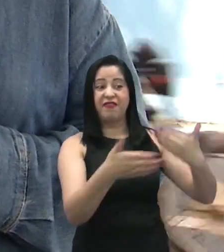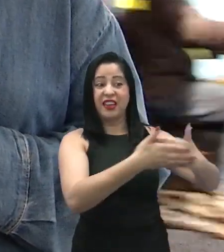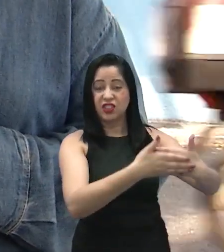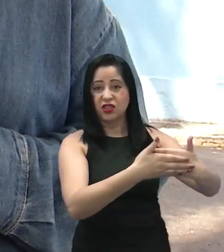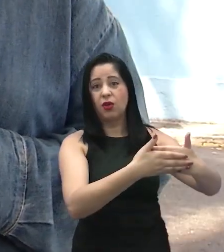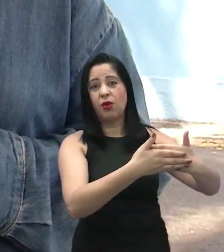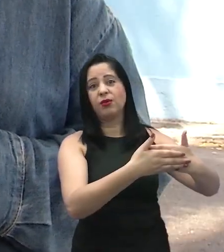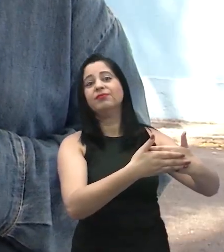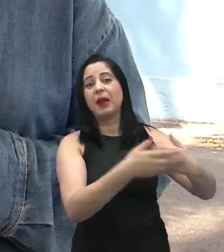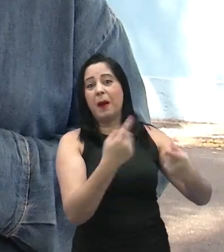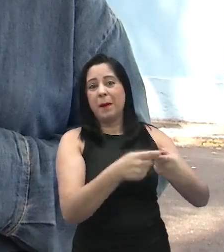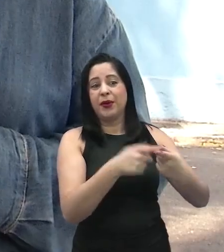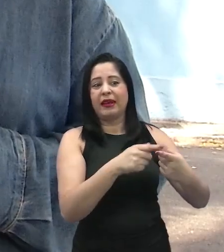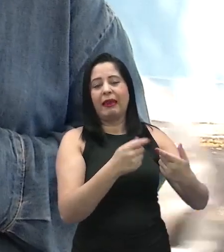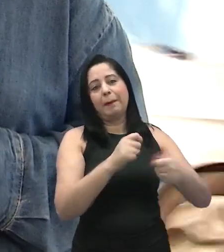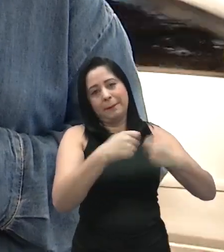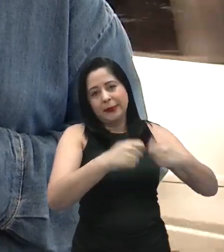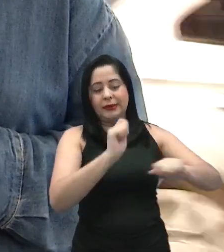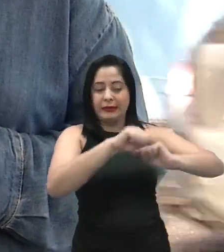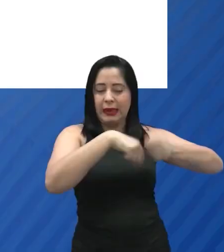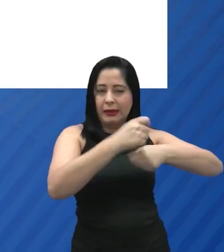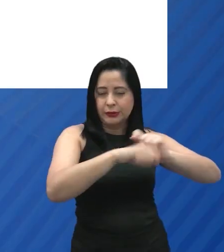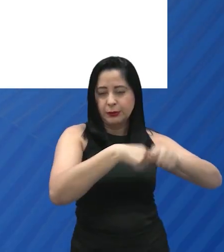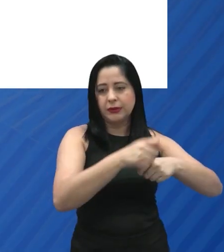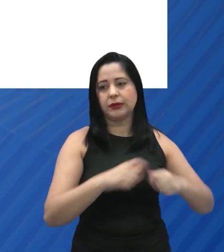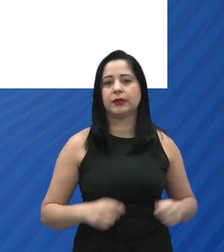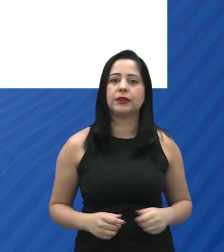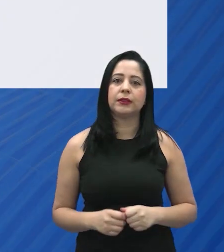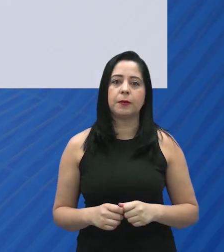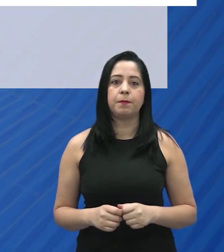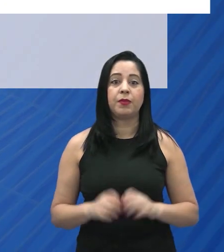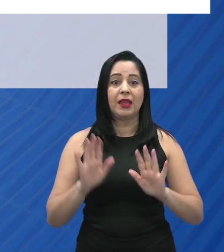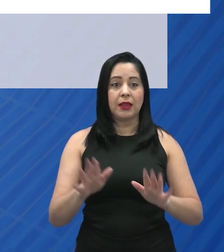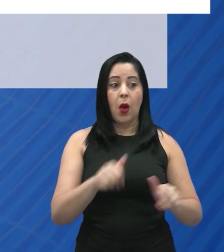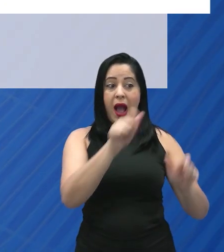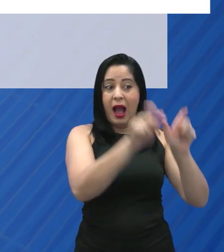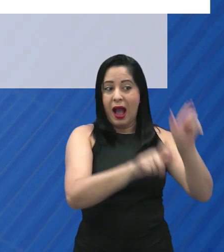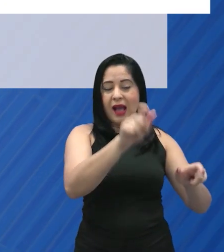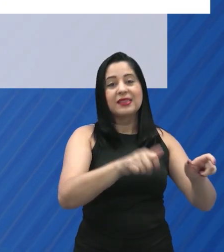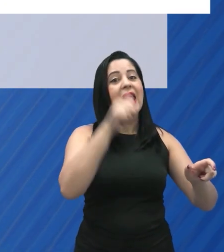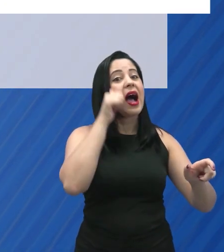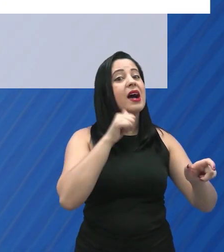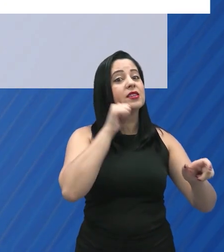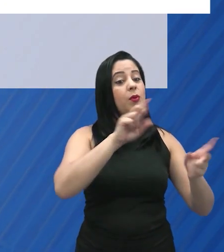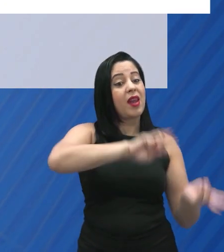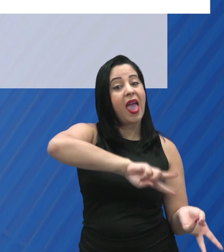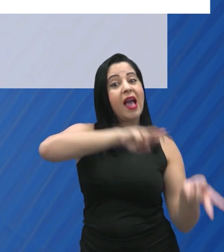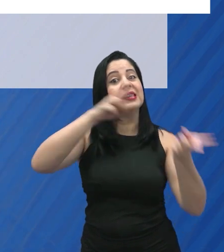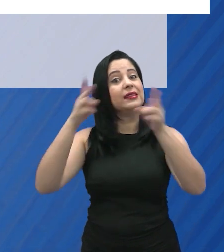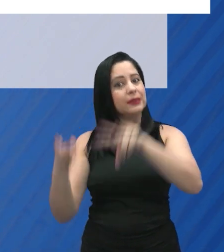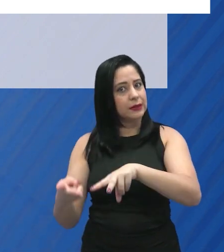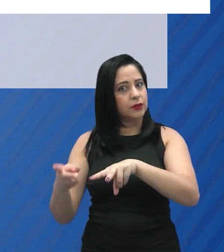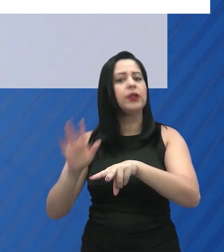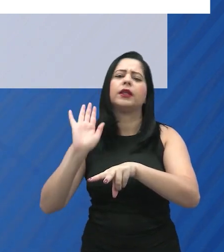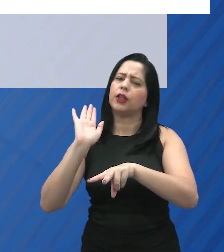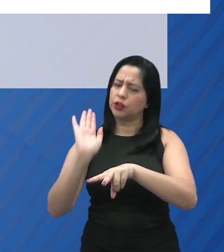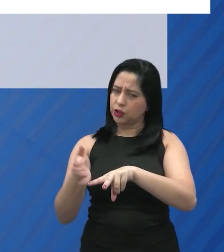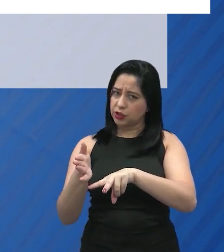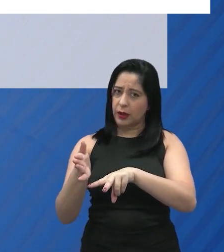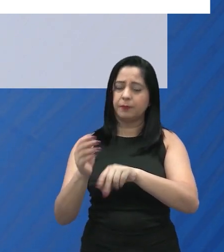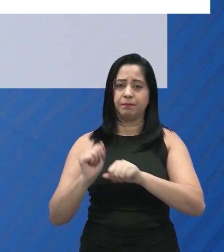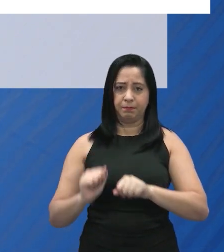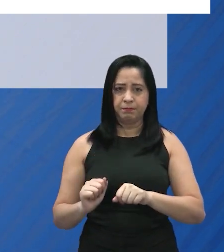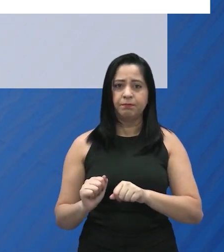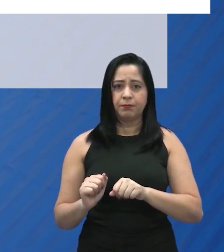foi desativado por questões operacionais. Em nota, a SAP informou que as transferências das reeducandas já